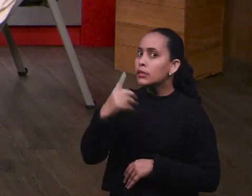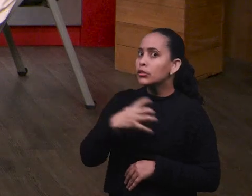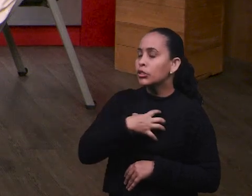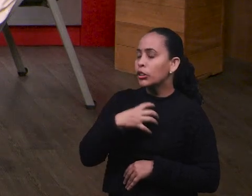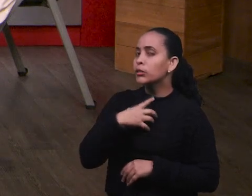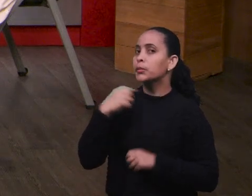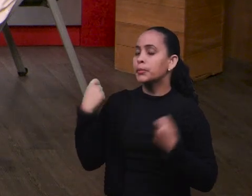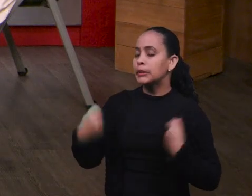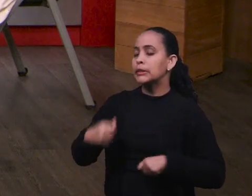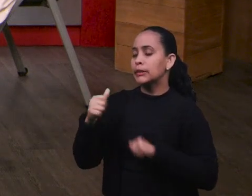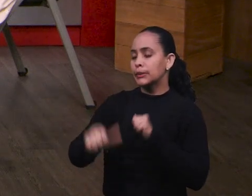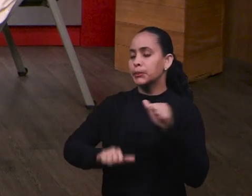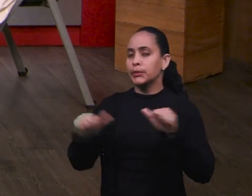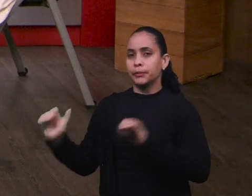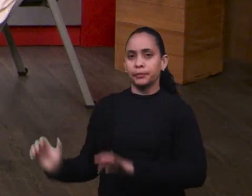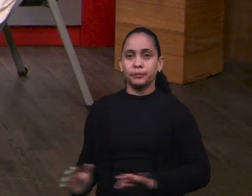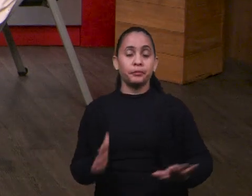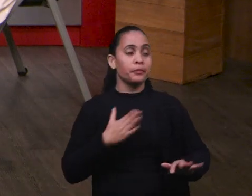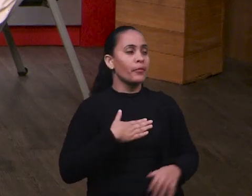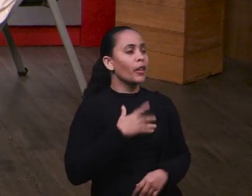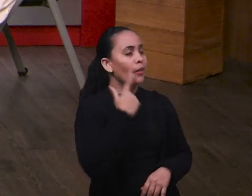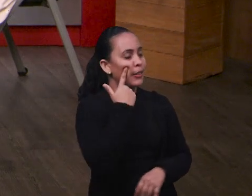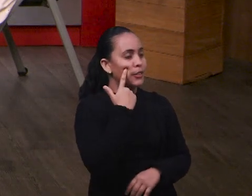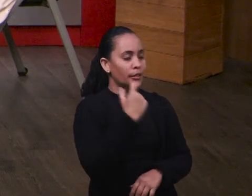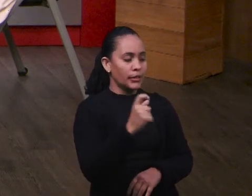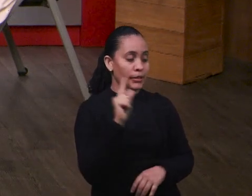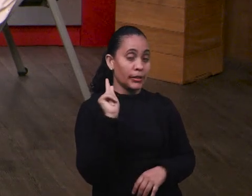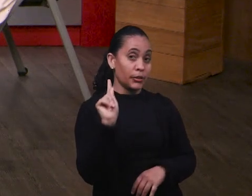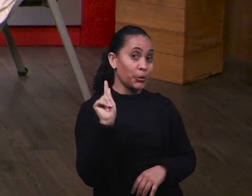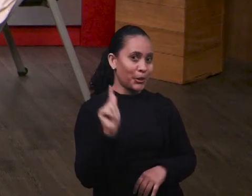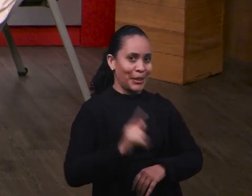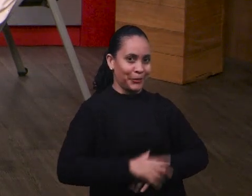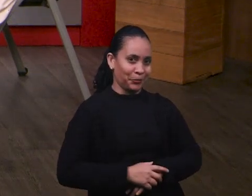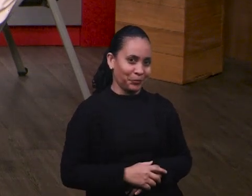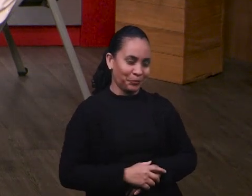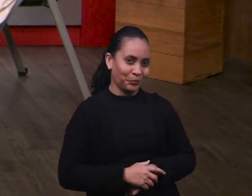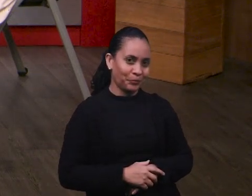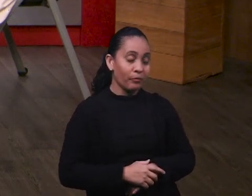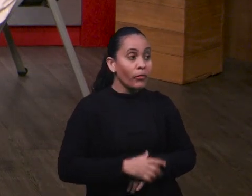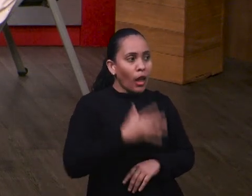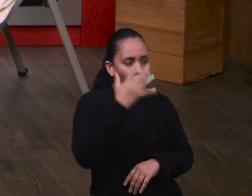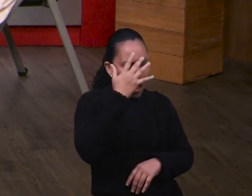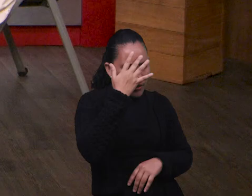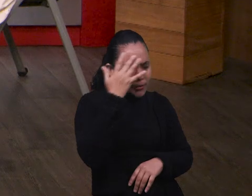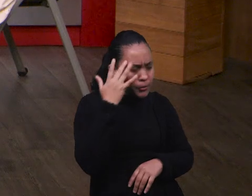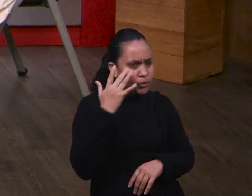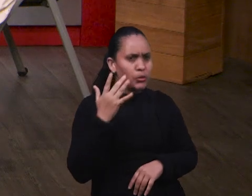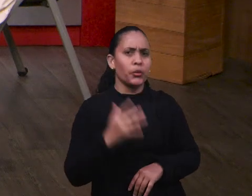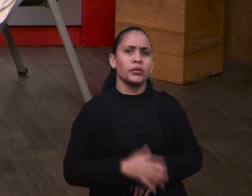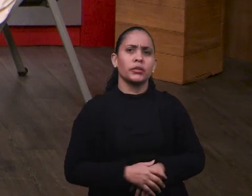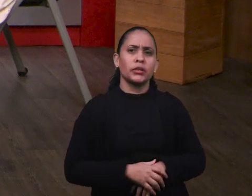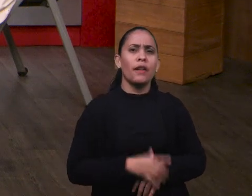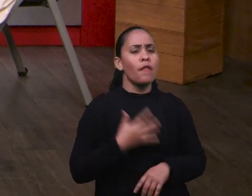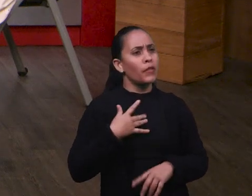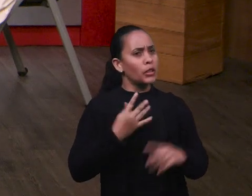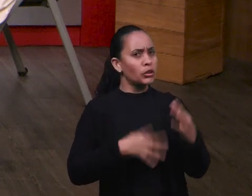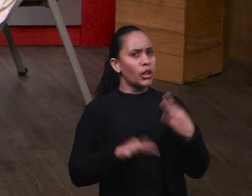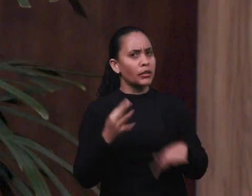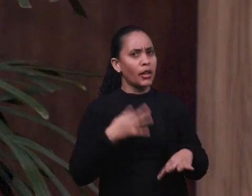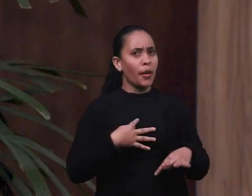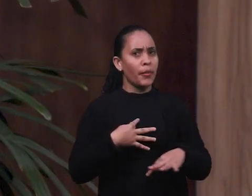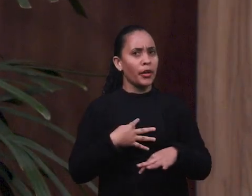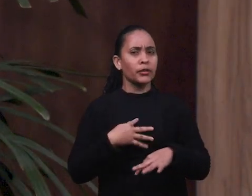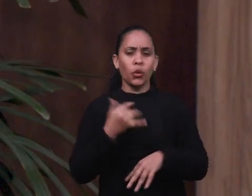mudar. Exatamente. Eu acho interessante porque, assim, as pessoas vão fazer esse tratamento